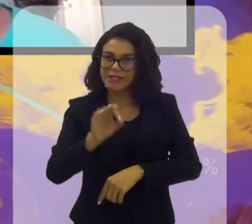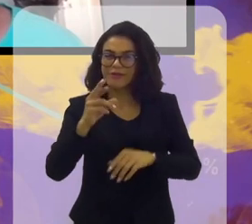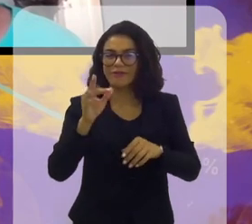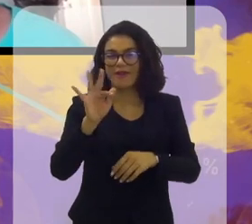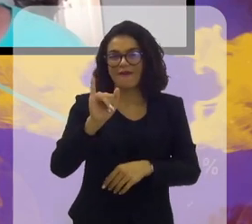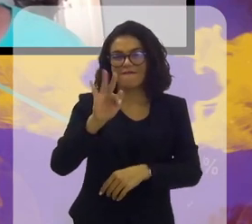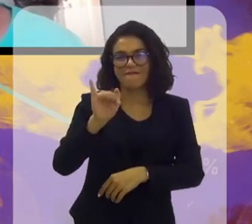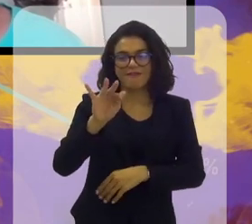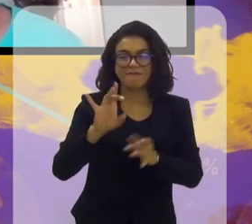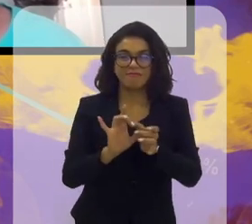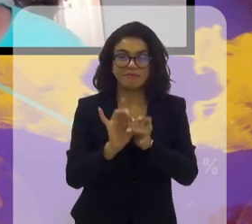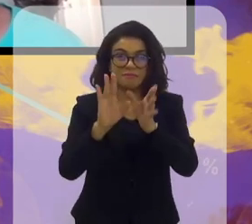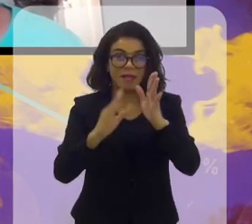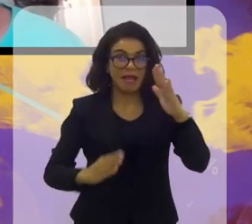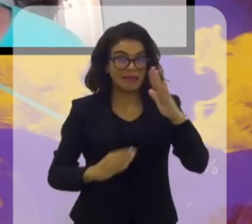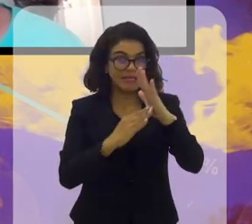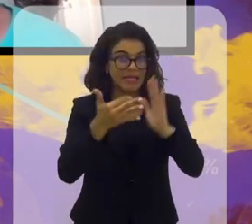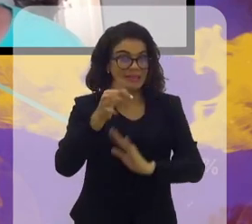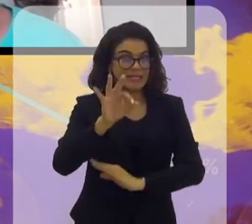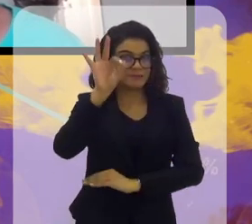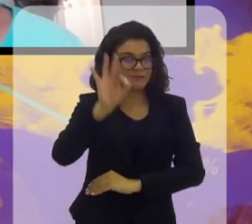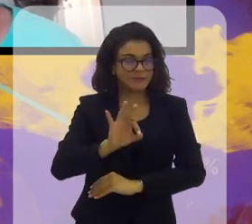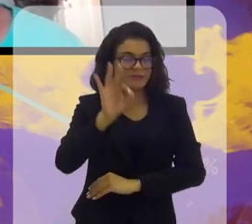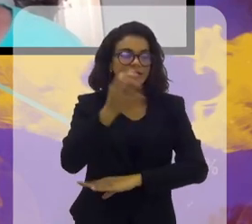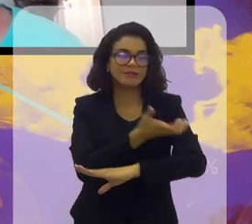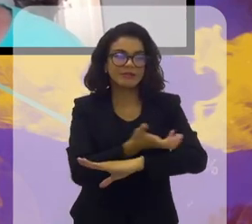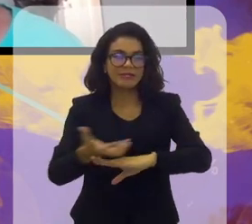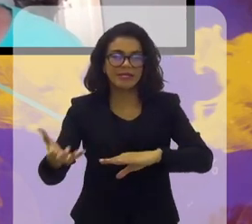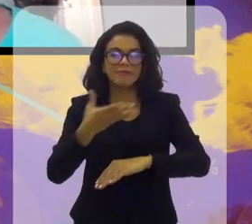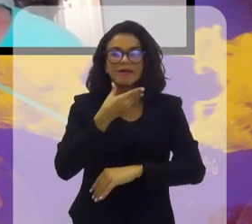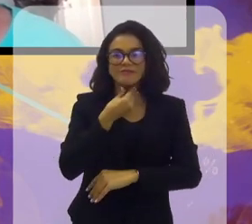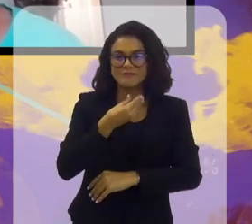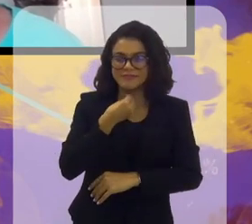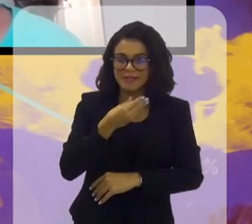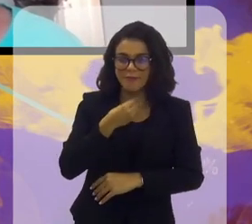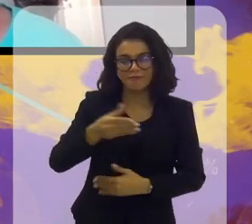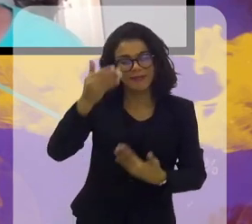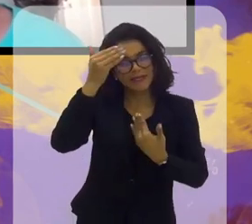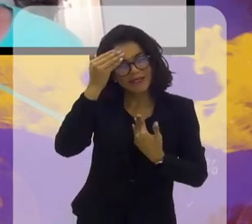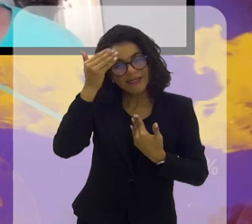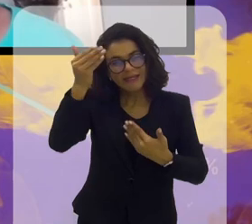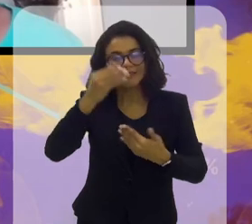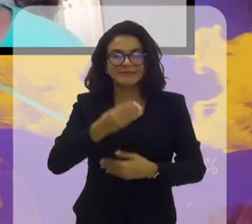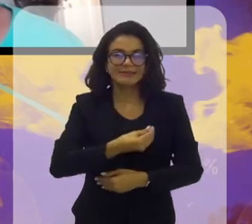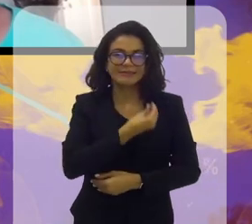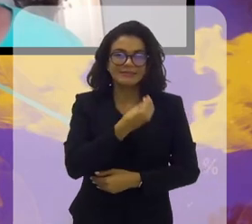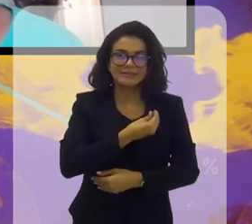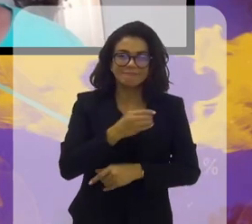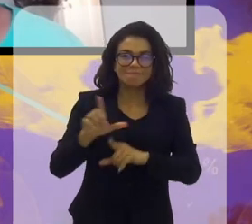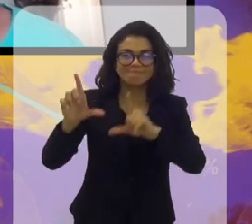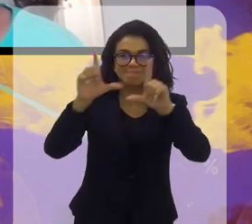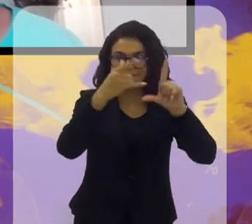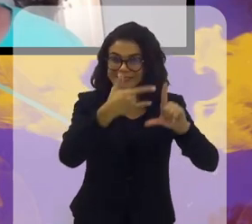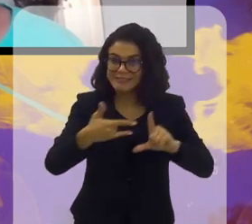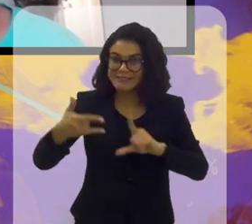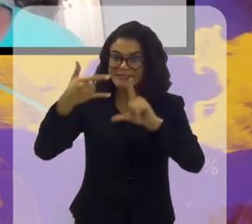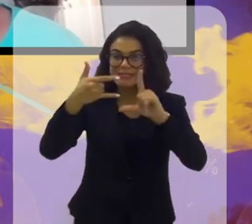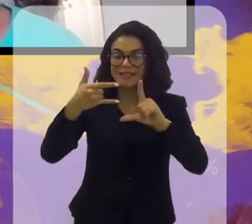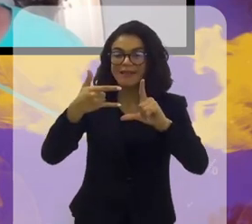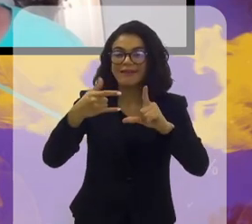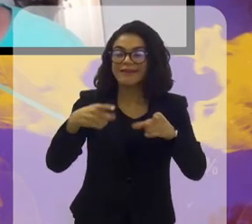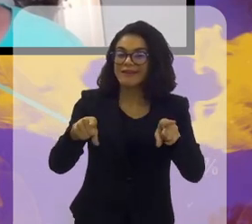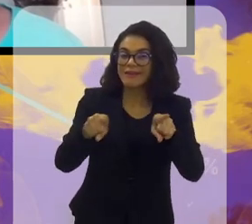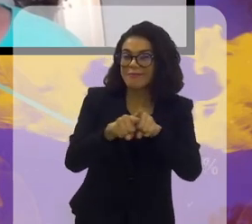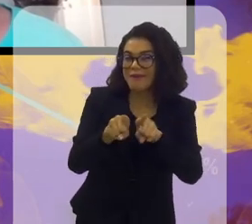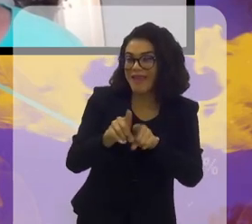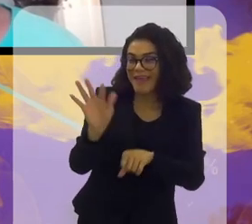futebol, além dos 10%, que a FIFA permite até 10% de utilizar a grama artificial. Eu quero agradecer a sua presença